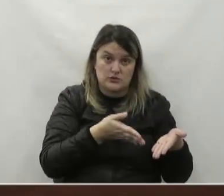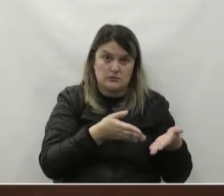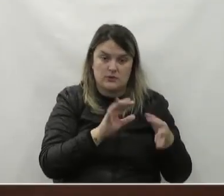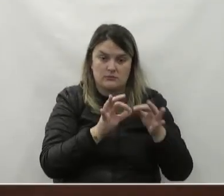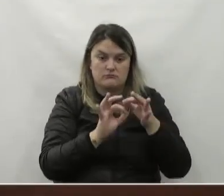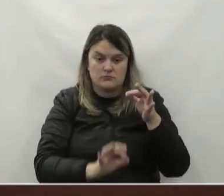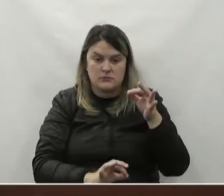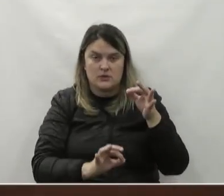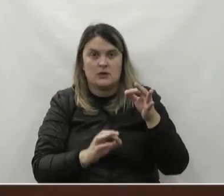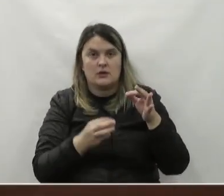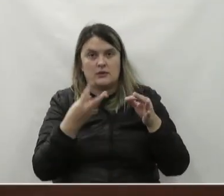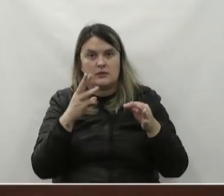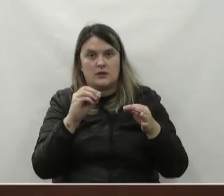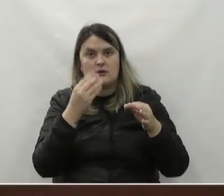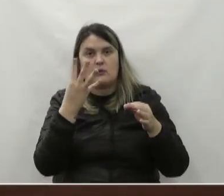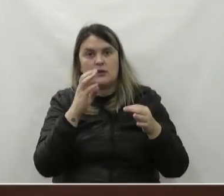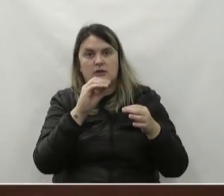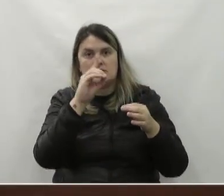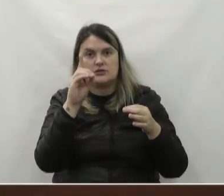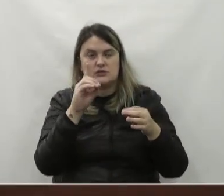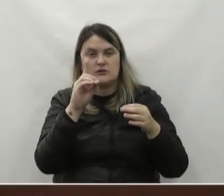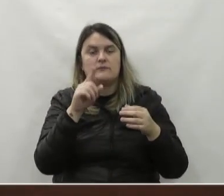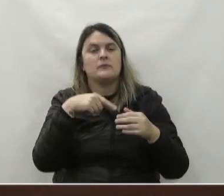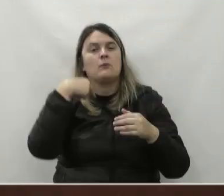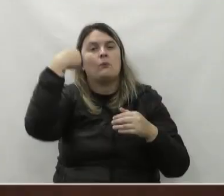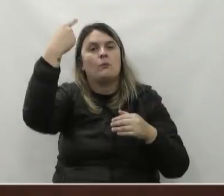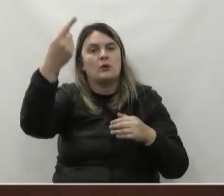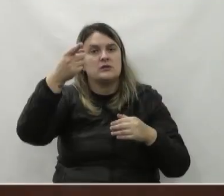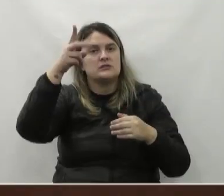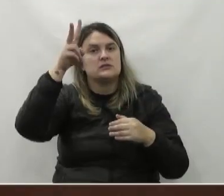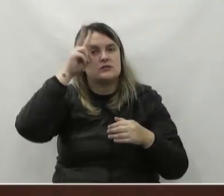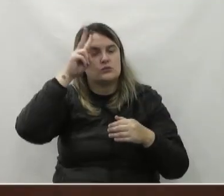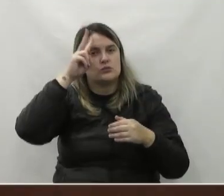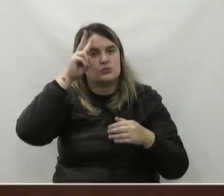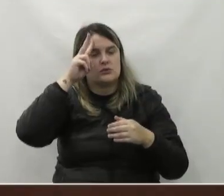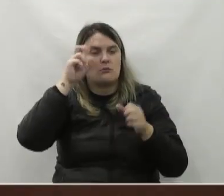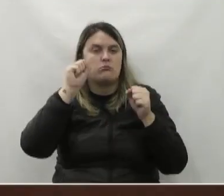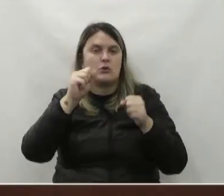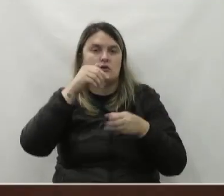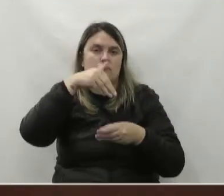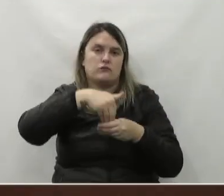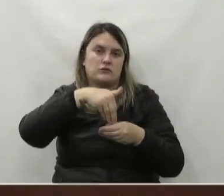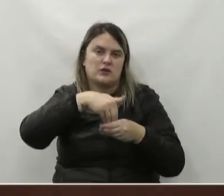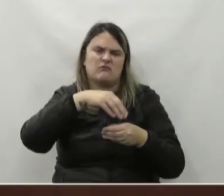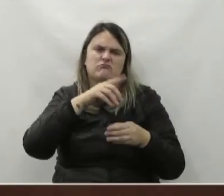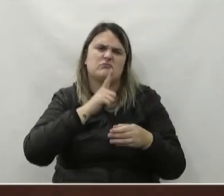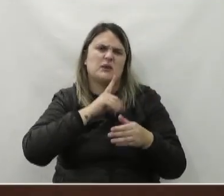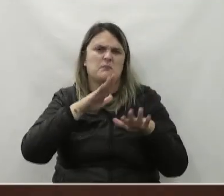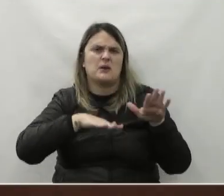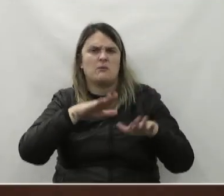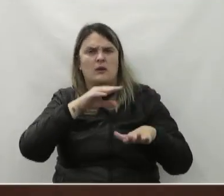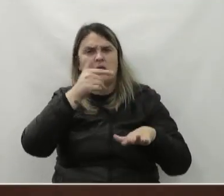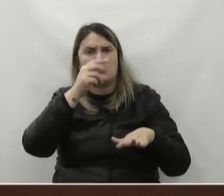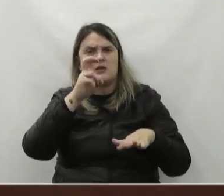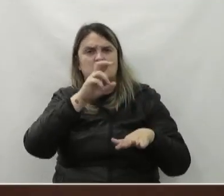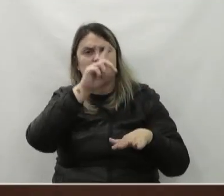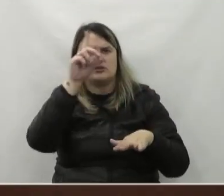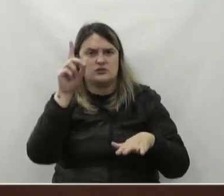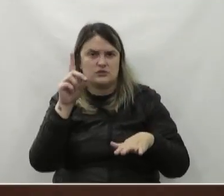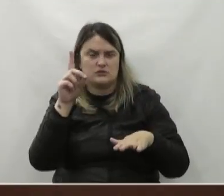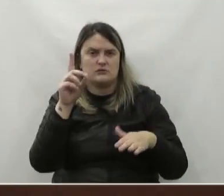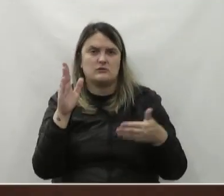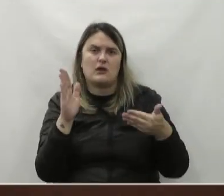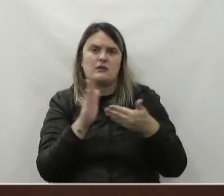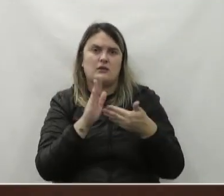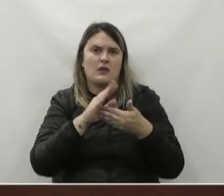para 30, 40 dias. E aí, votando essa urgência, nós temos um prazo de aproximadamente 15 dias. Então,